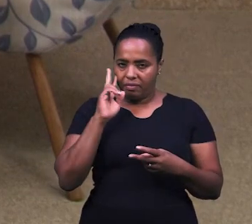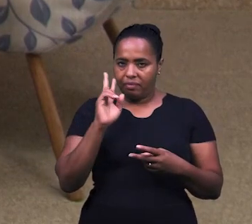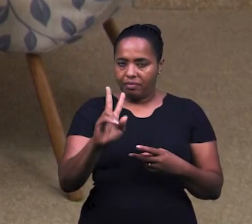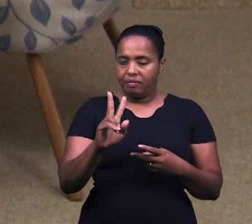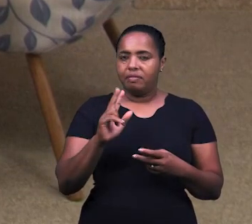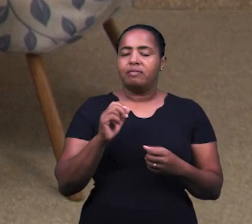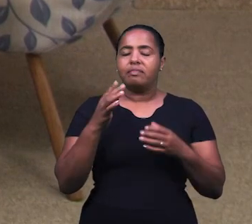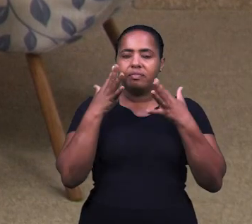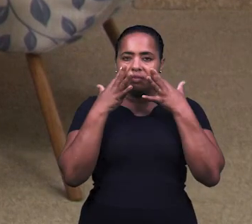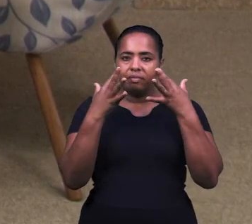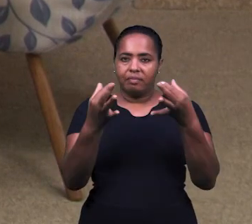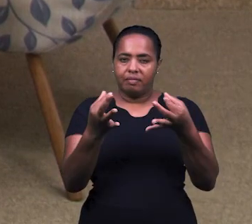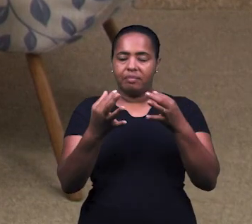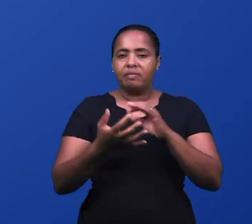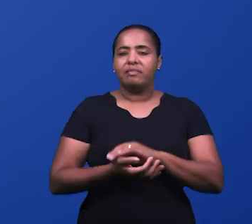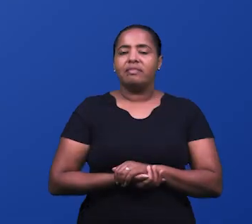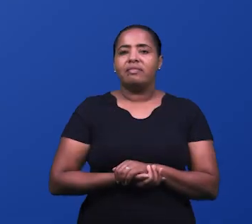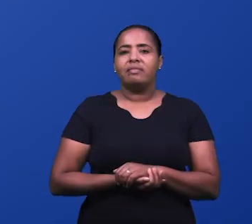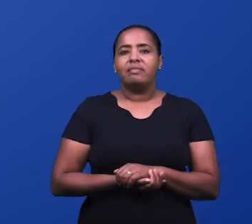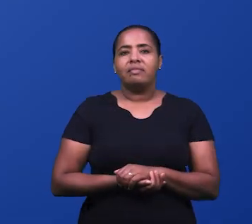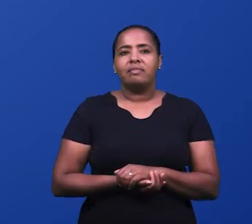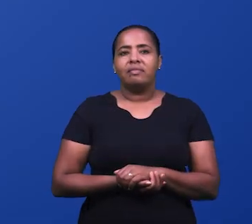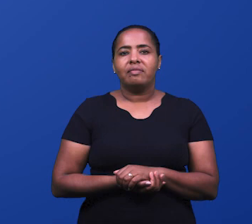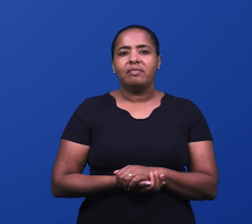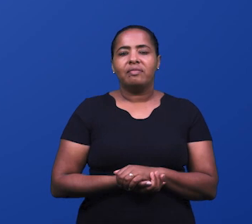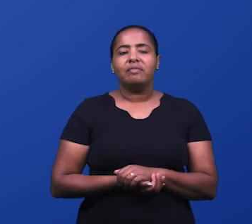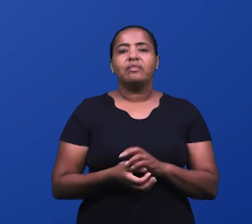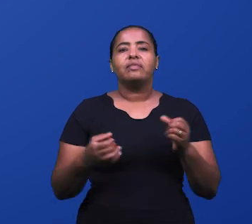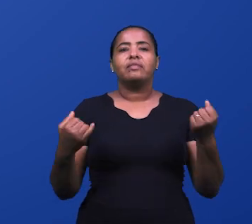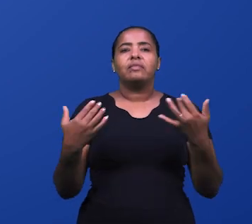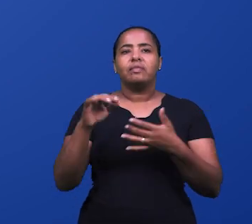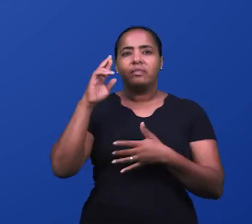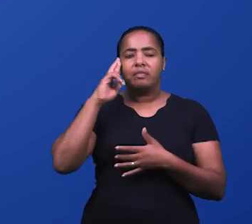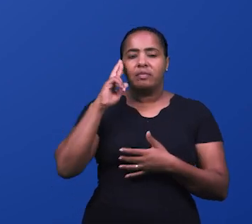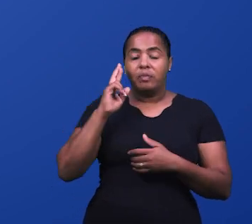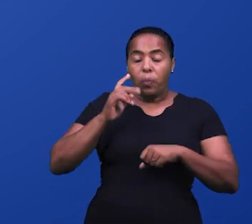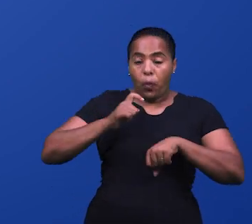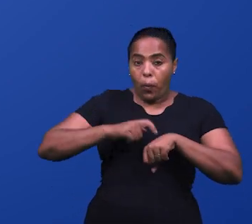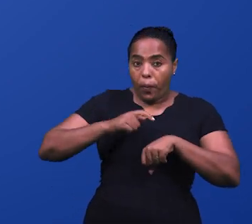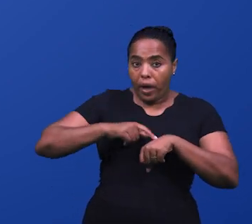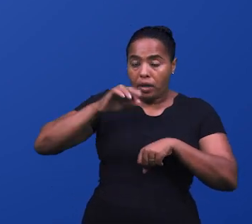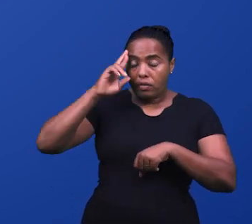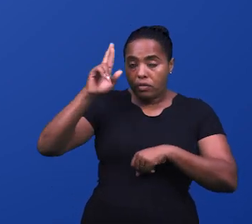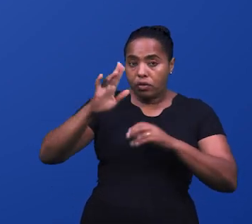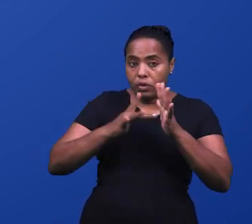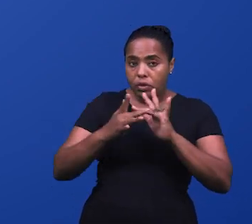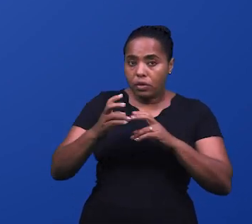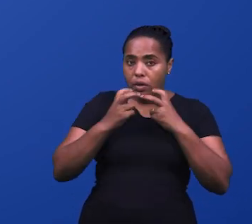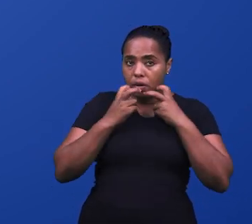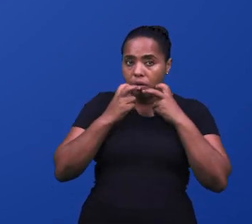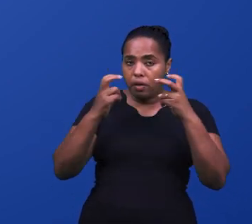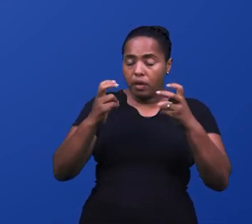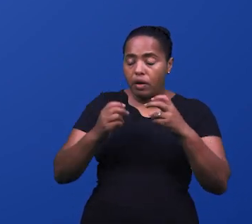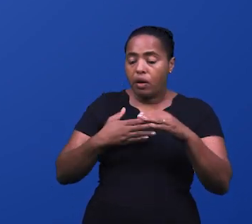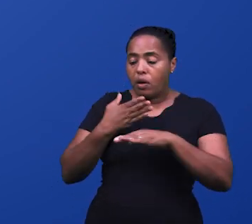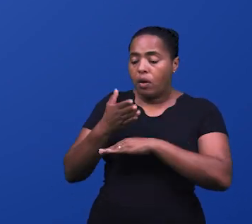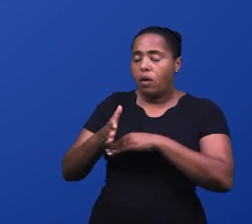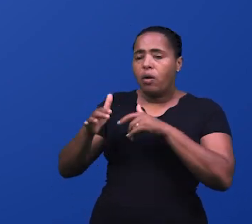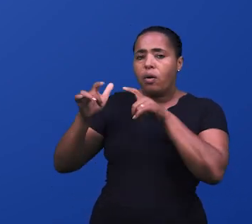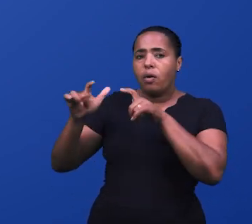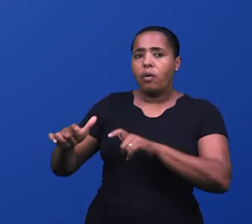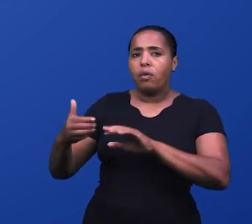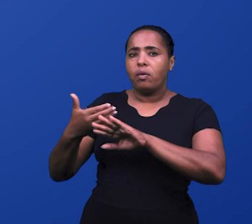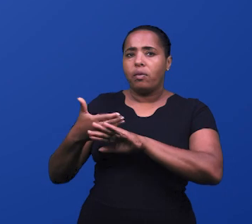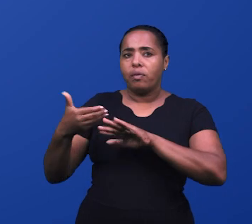ouvir então, vamos assistir com atenção. Quando Jesus deu o brado, ele entrou no Santíssimo. O